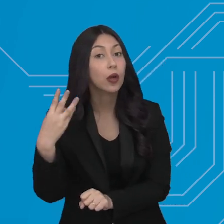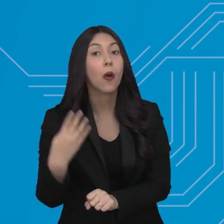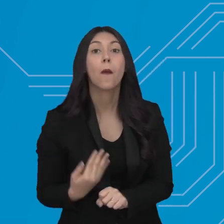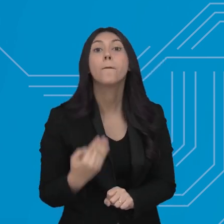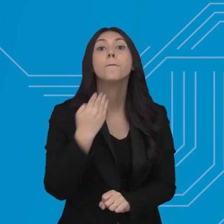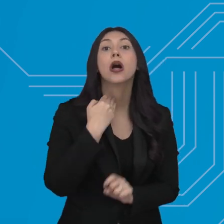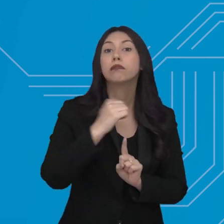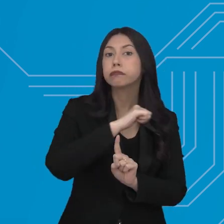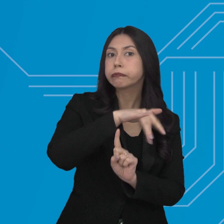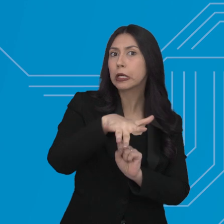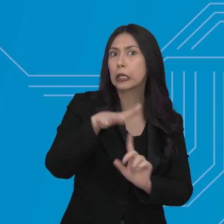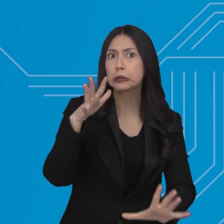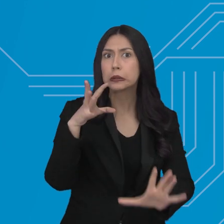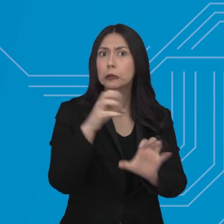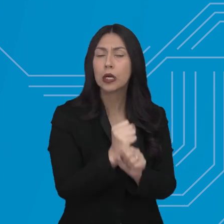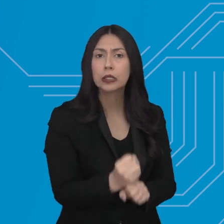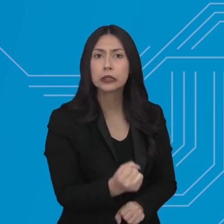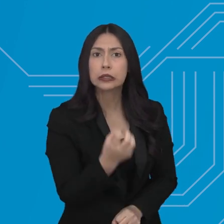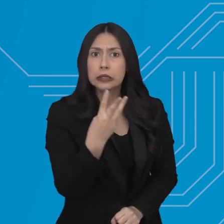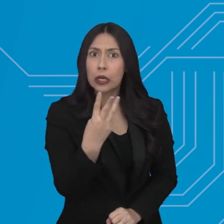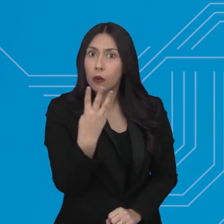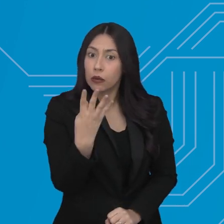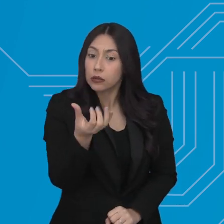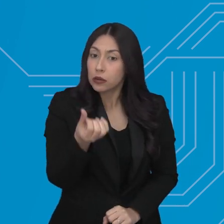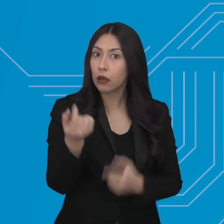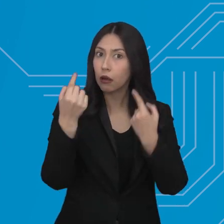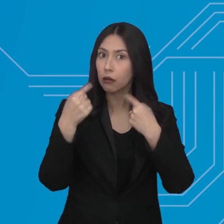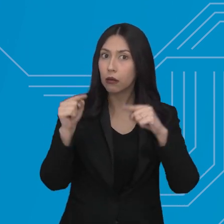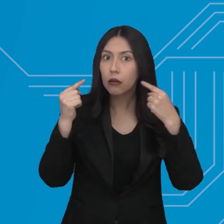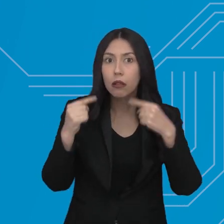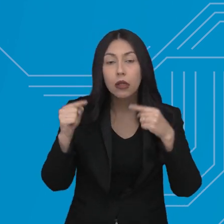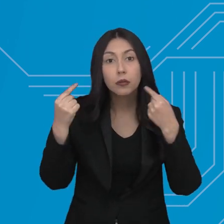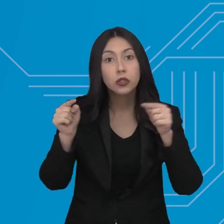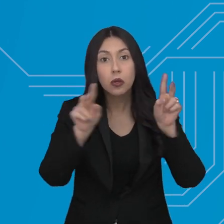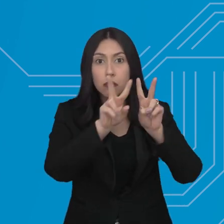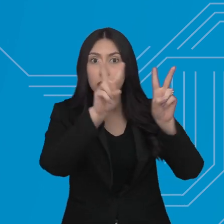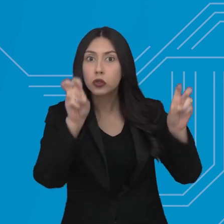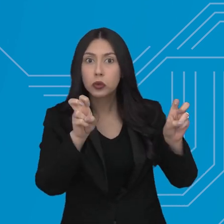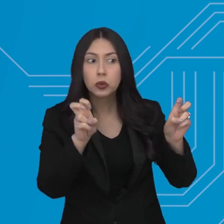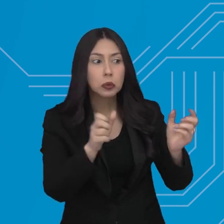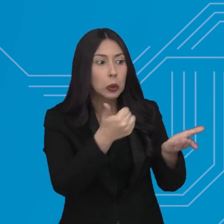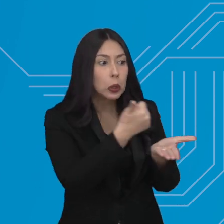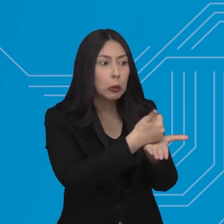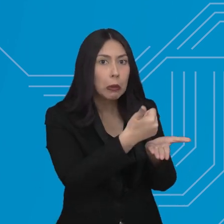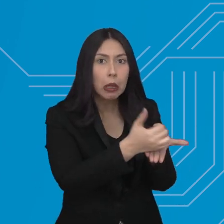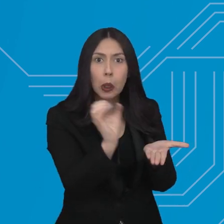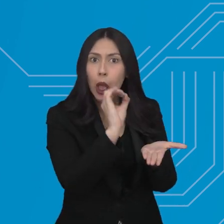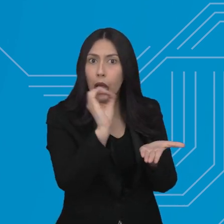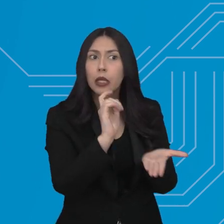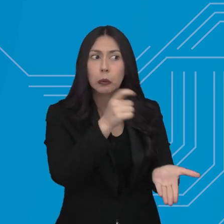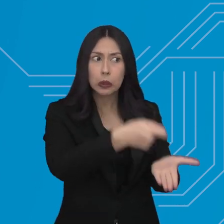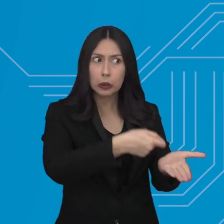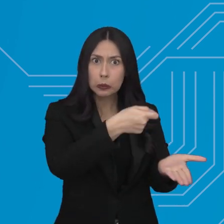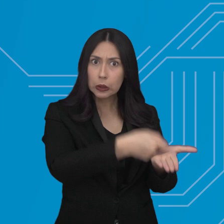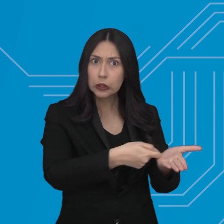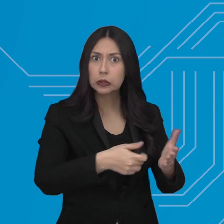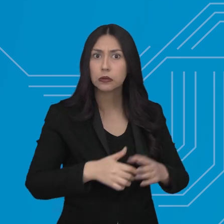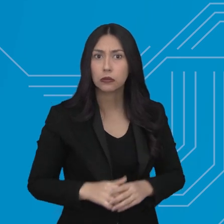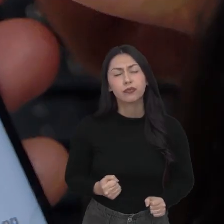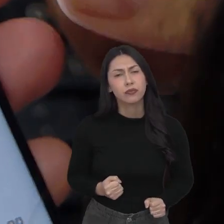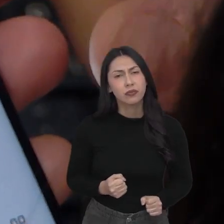levantamento do Banco Central contabilizou 346 reclamações referentes à cobrança